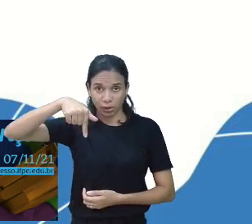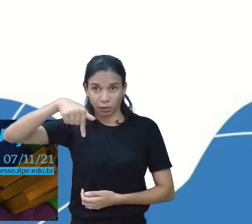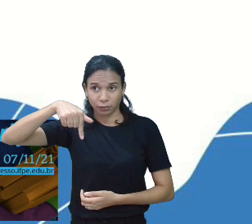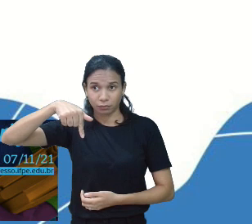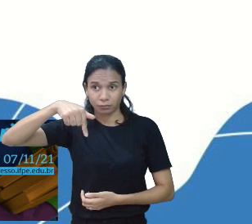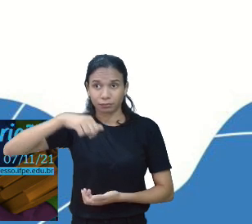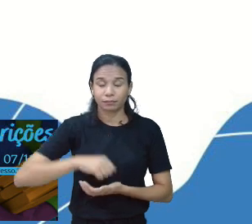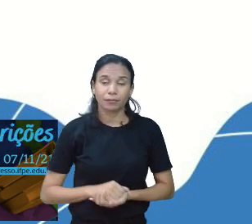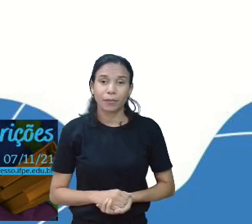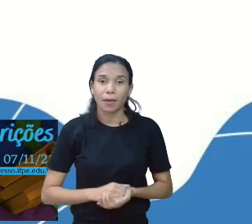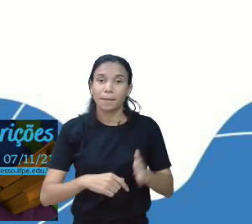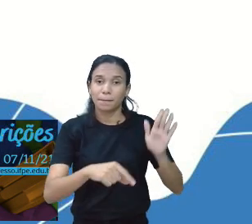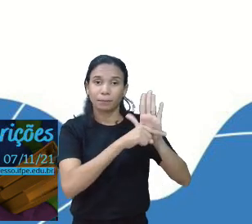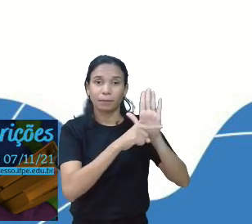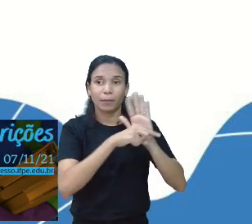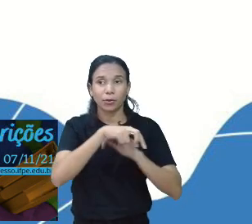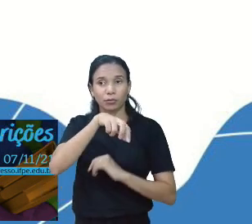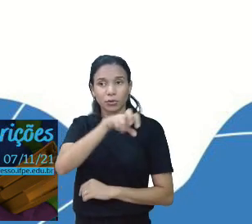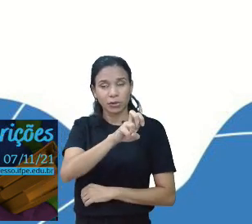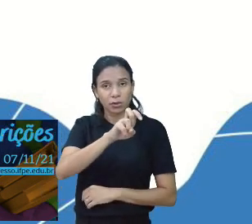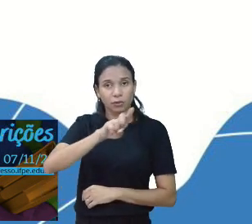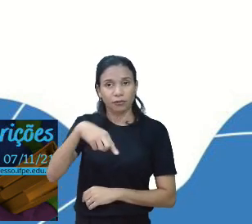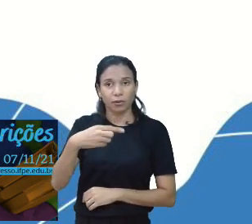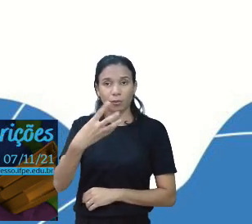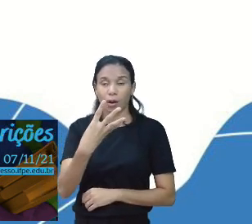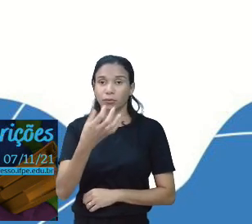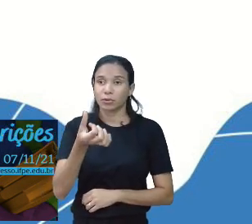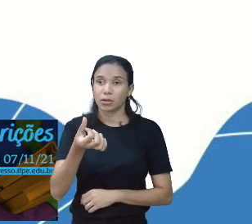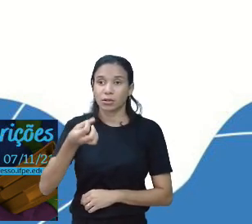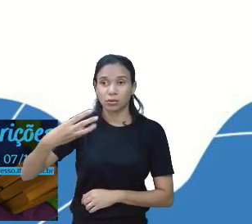8,917 milésimos menos